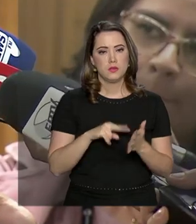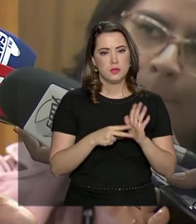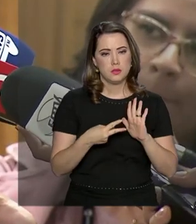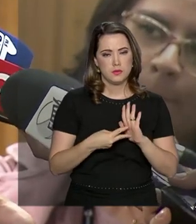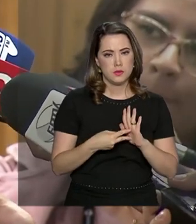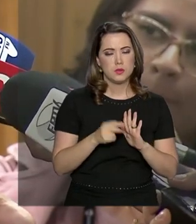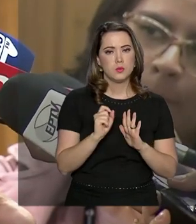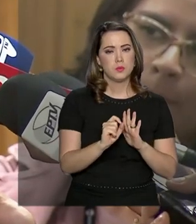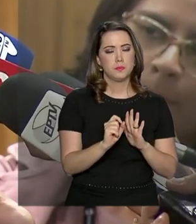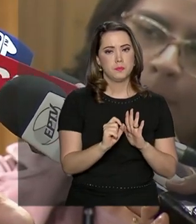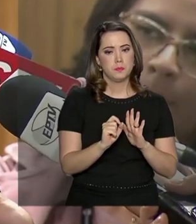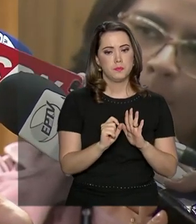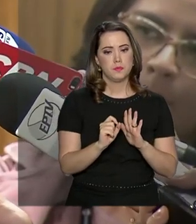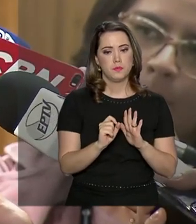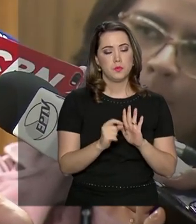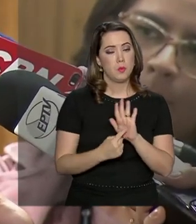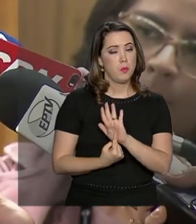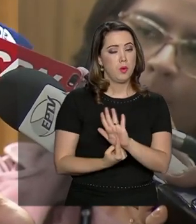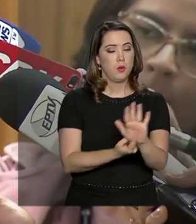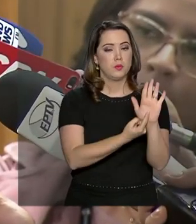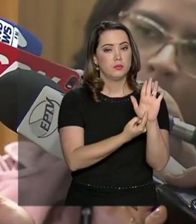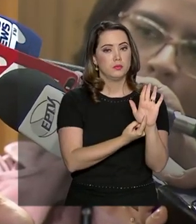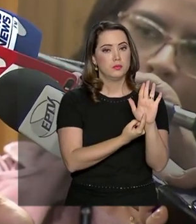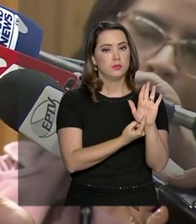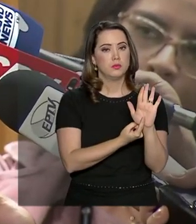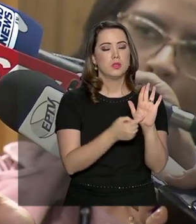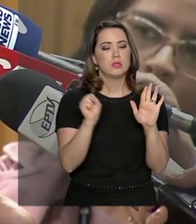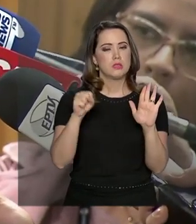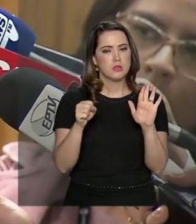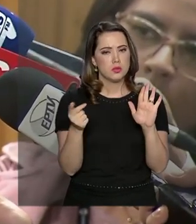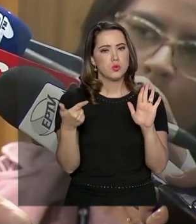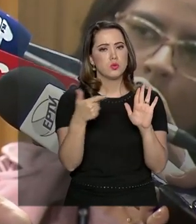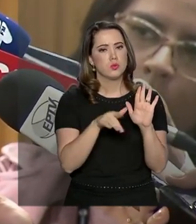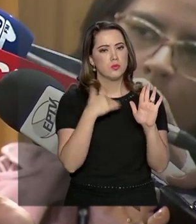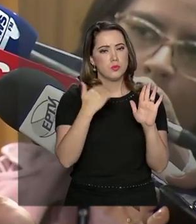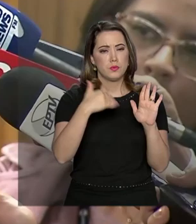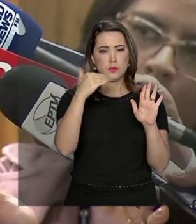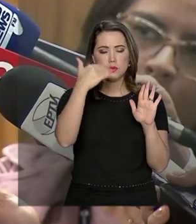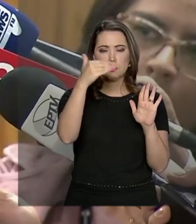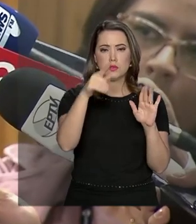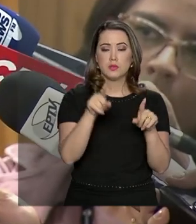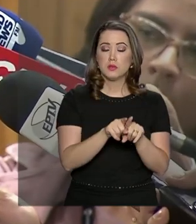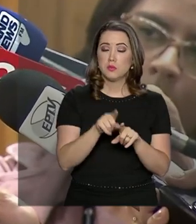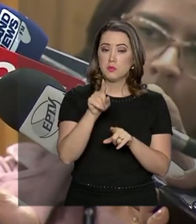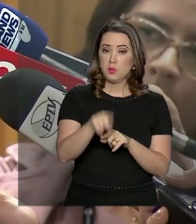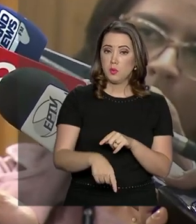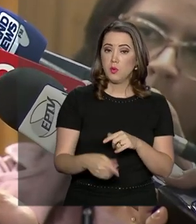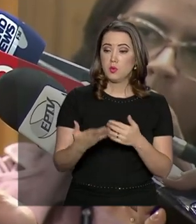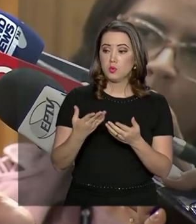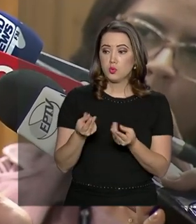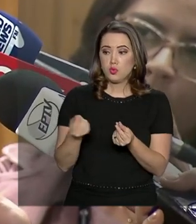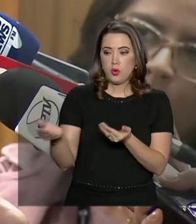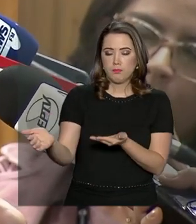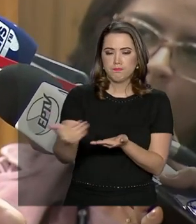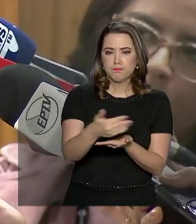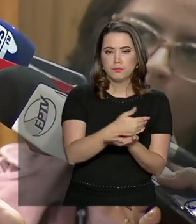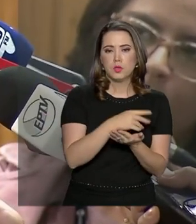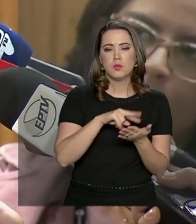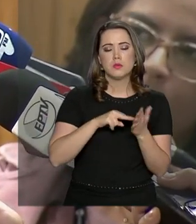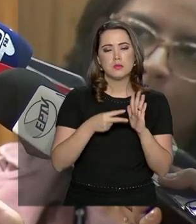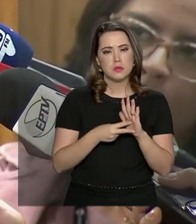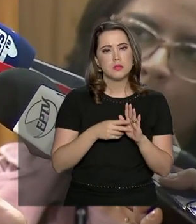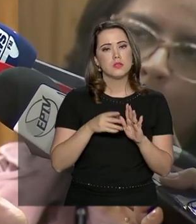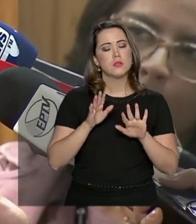né, indica uma retomada, sim, dos investimentos, uma retomada da formação de capital, o que pode